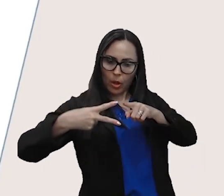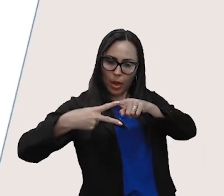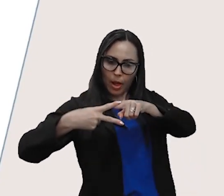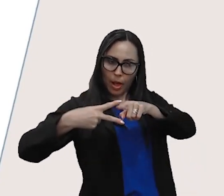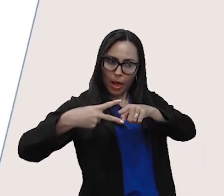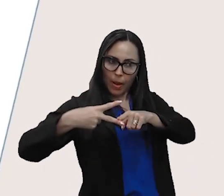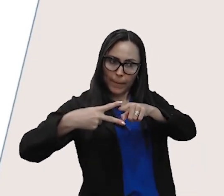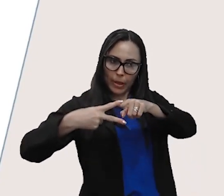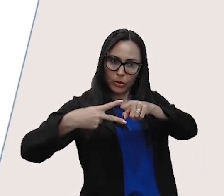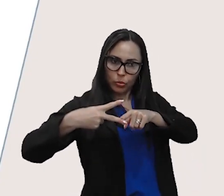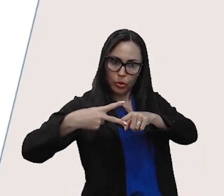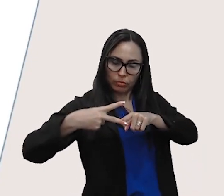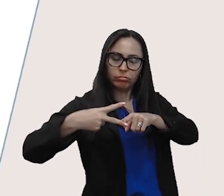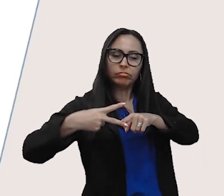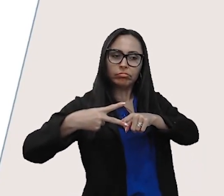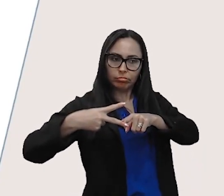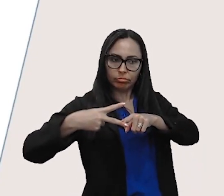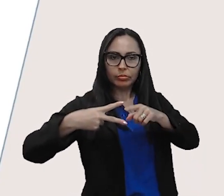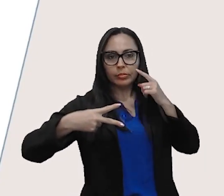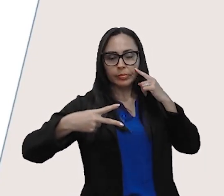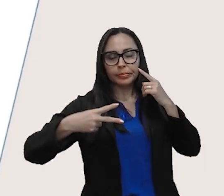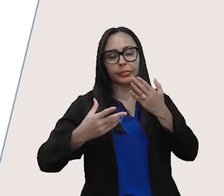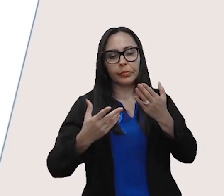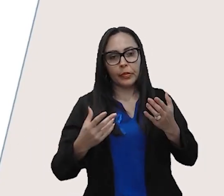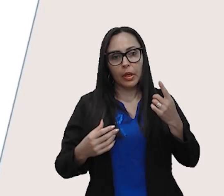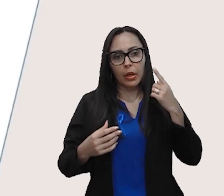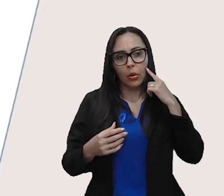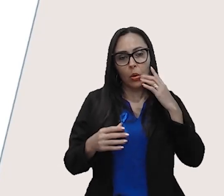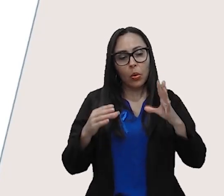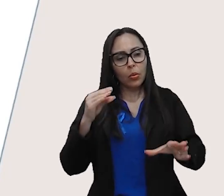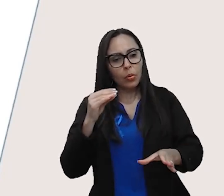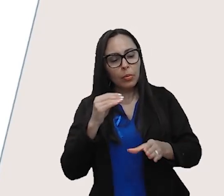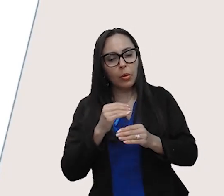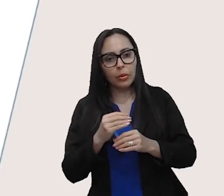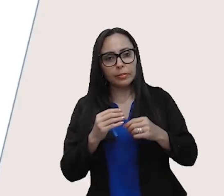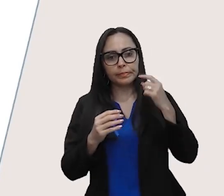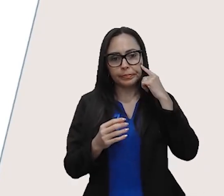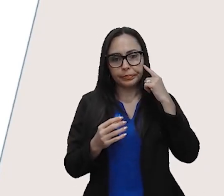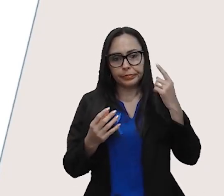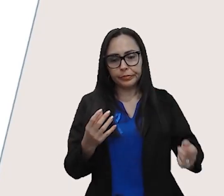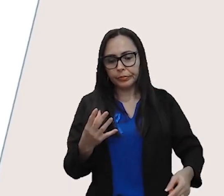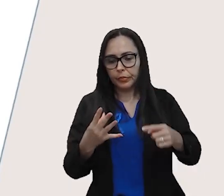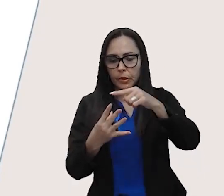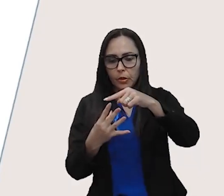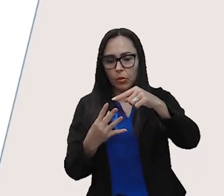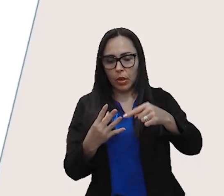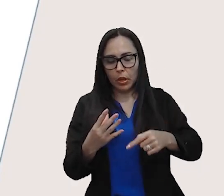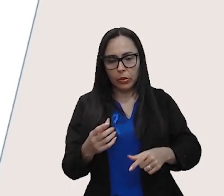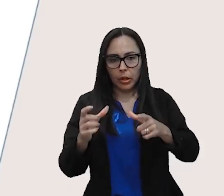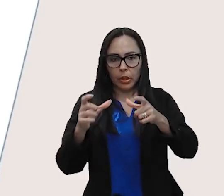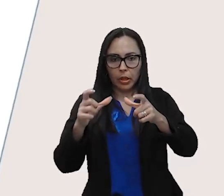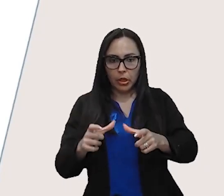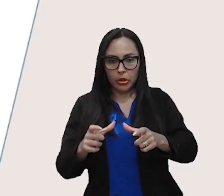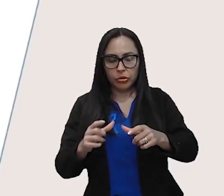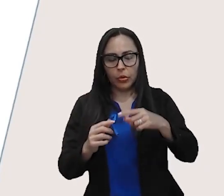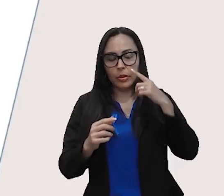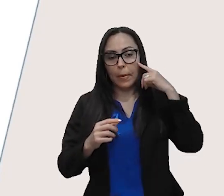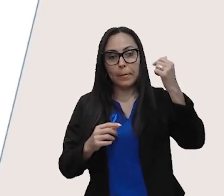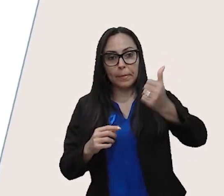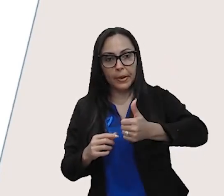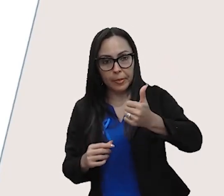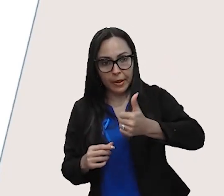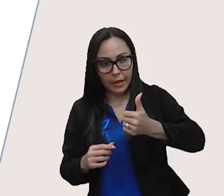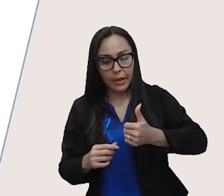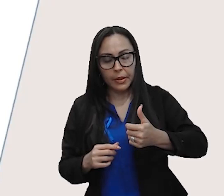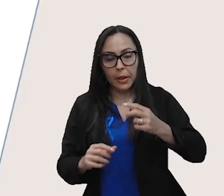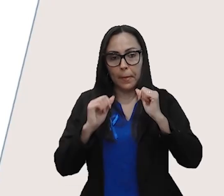se cruzarem, se intersectarem, eu componho, na verdade, 4 regiões angulares. A primeira,